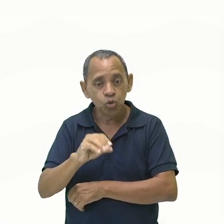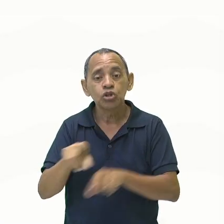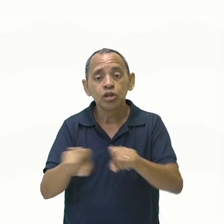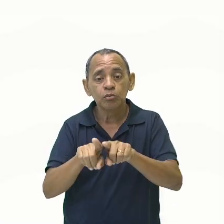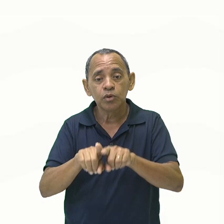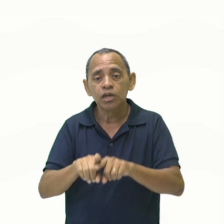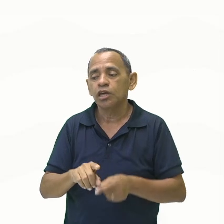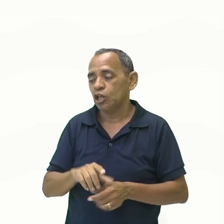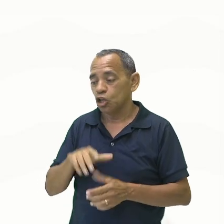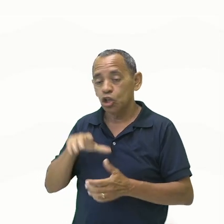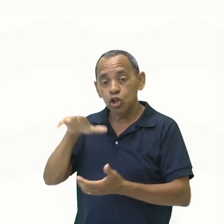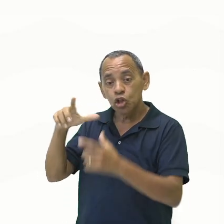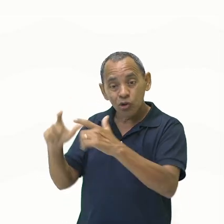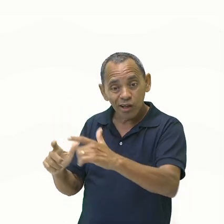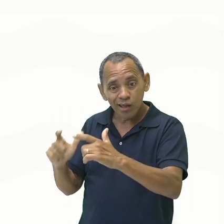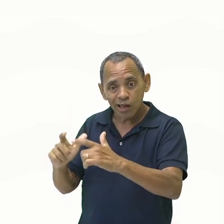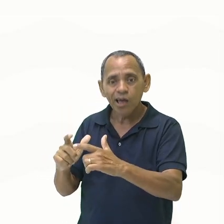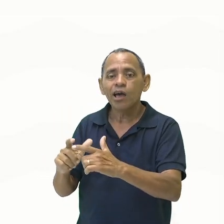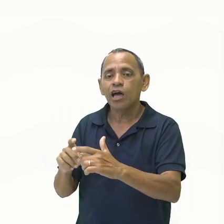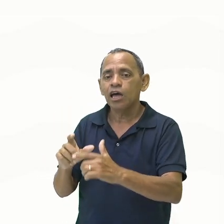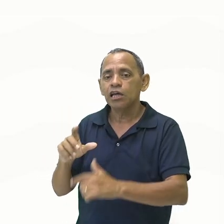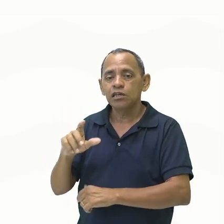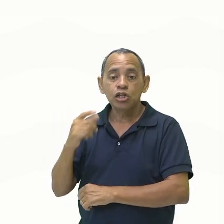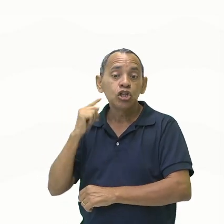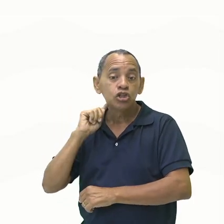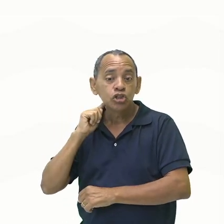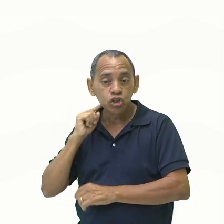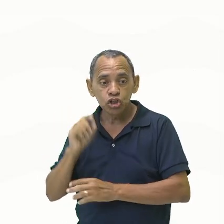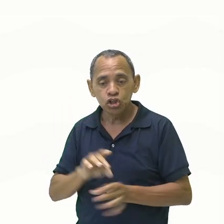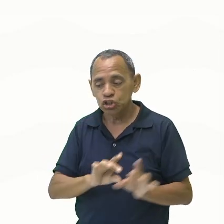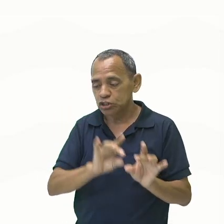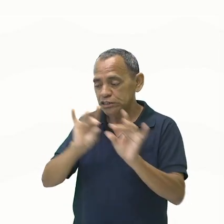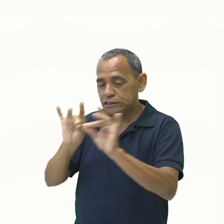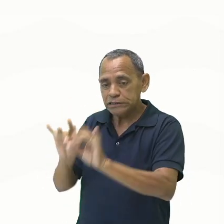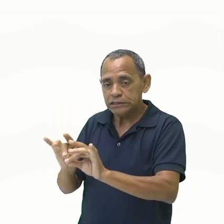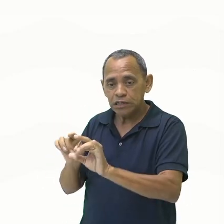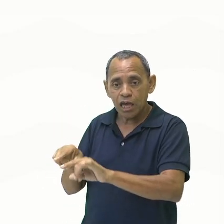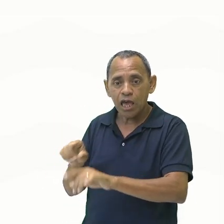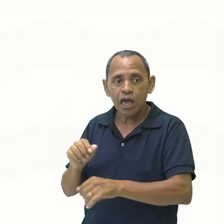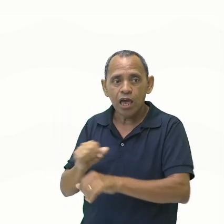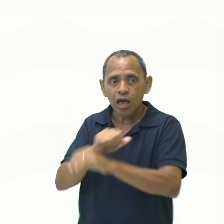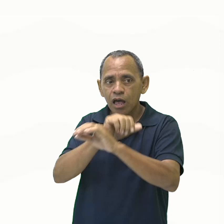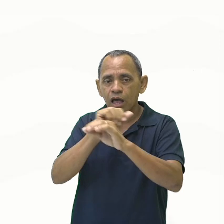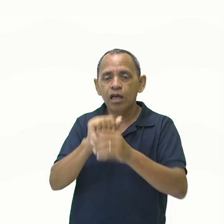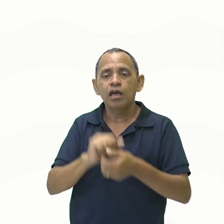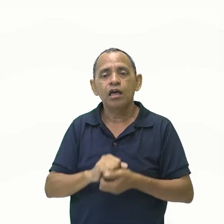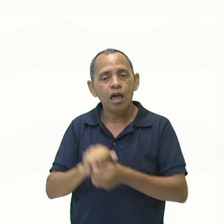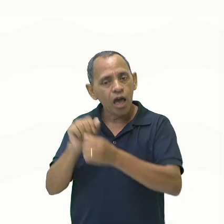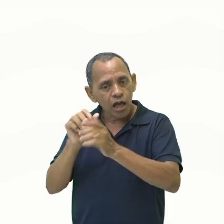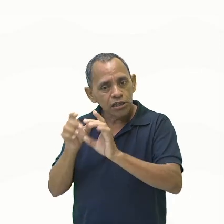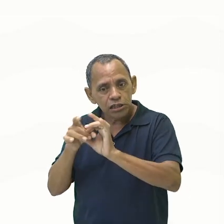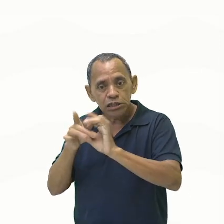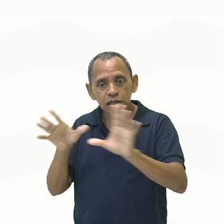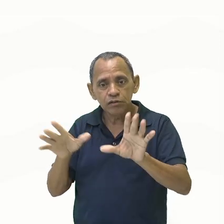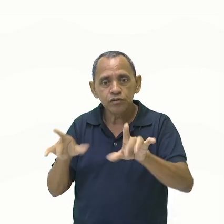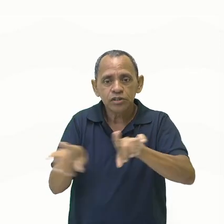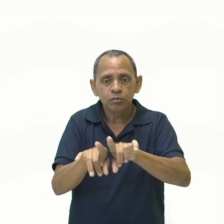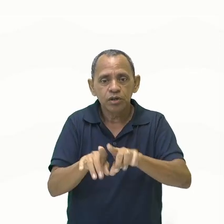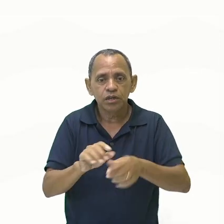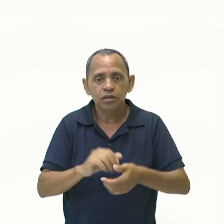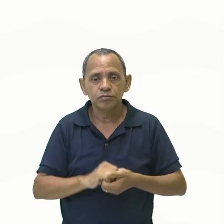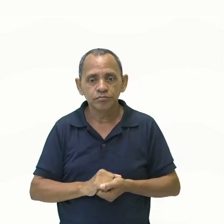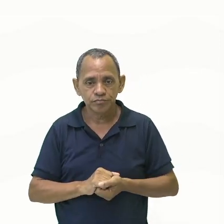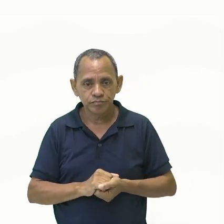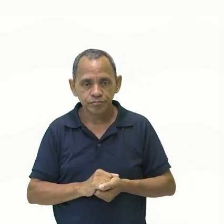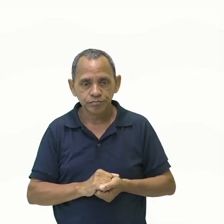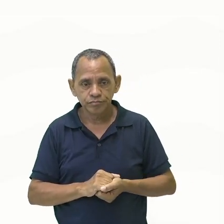áreas de descarte de lixo, de resíduos, que não tem nenhuma estrutura, não tem nenhum tipo de tratamento para o lixo. Já